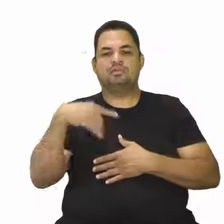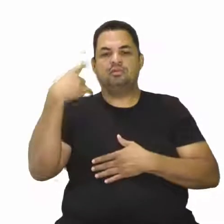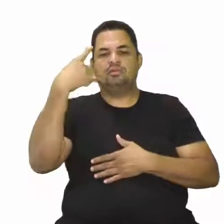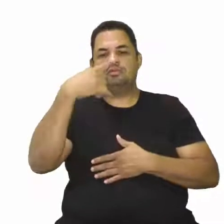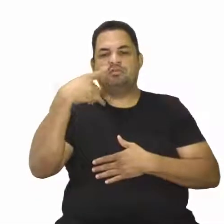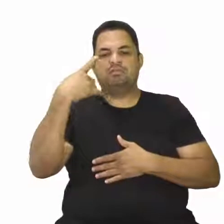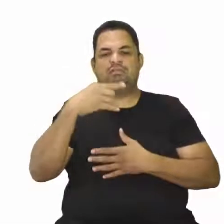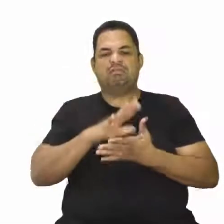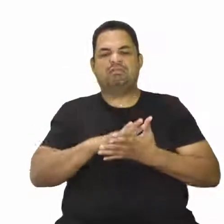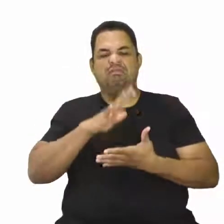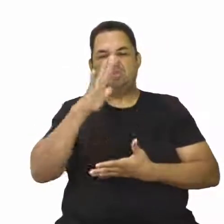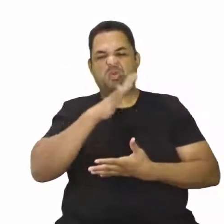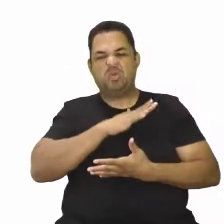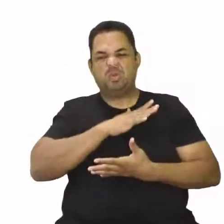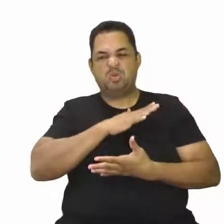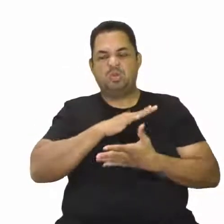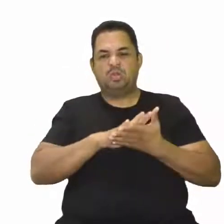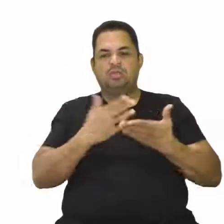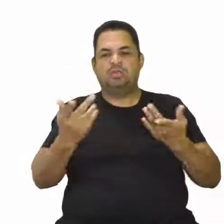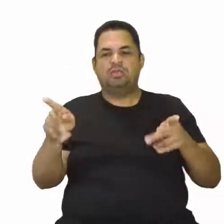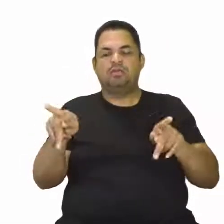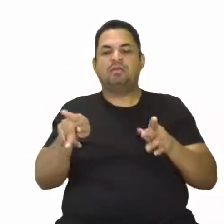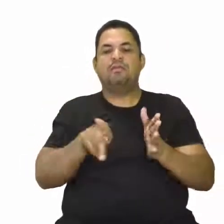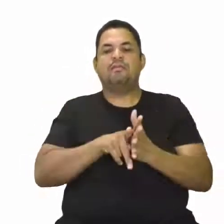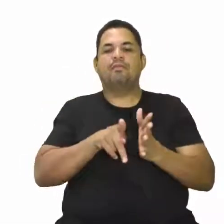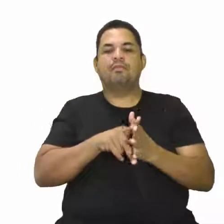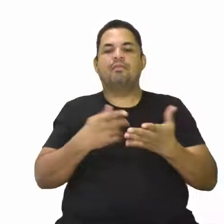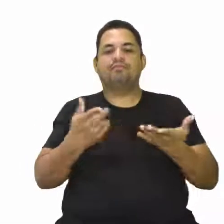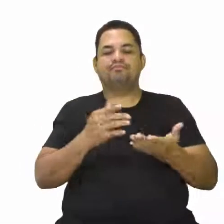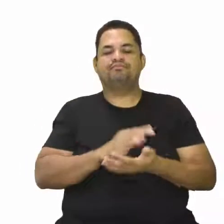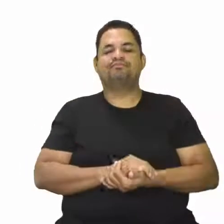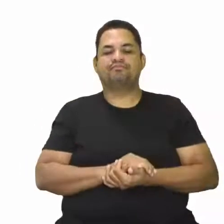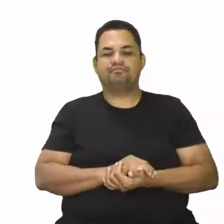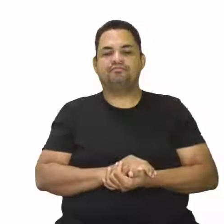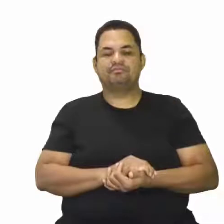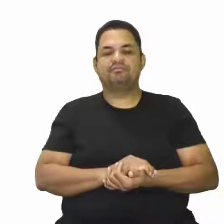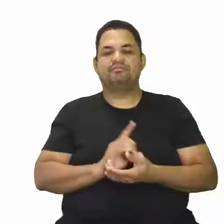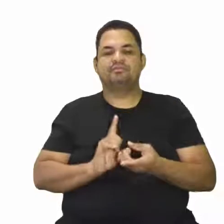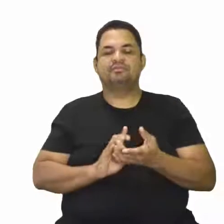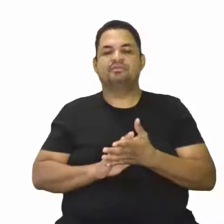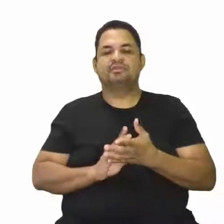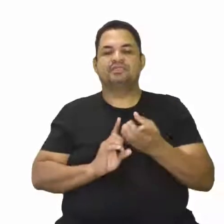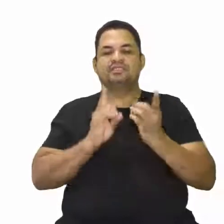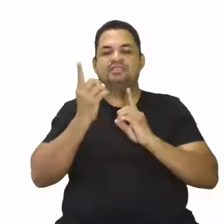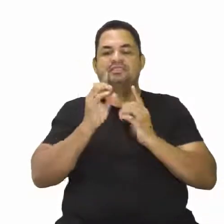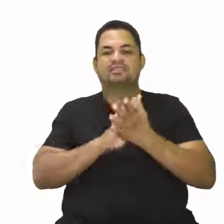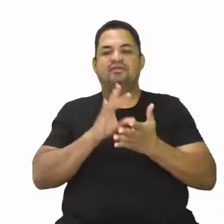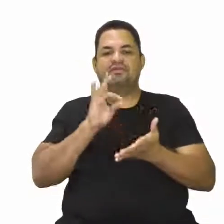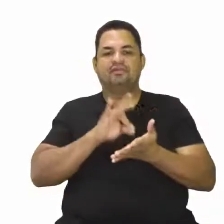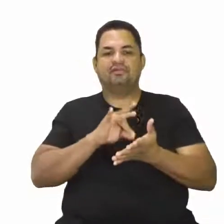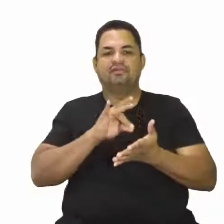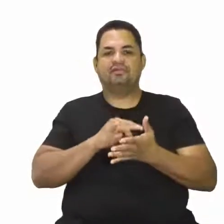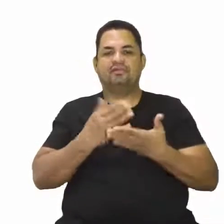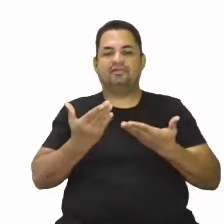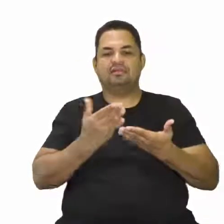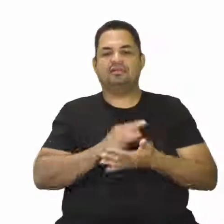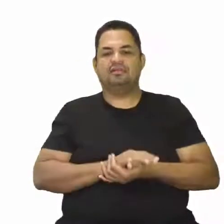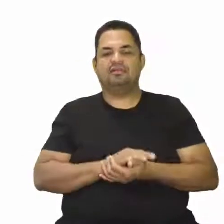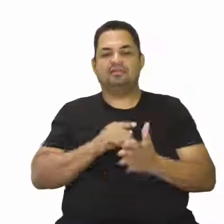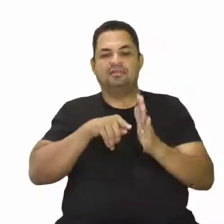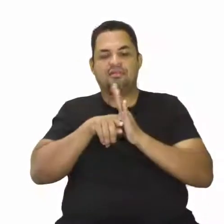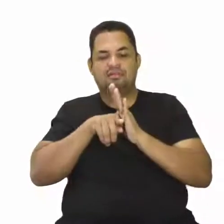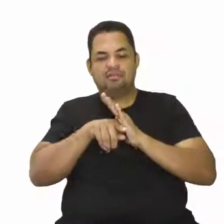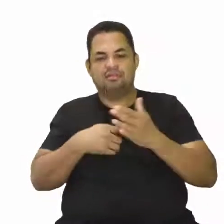espanhol ruim e até os próprios chilenos acreditam nisso. Será que é verdade? Uma